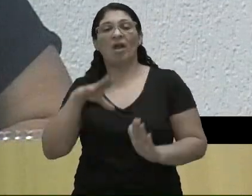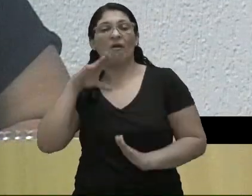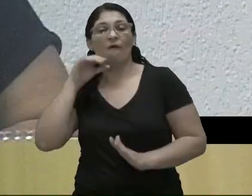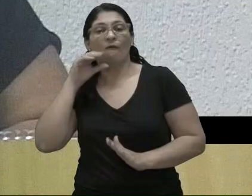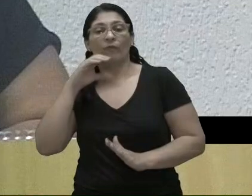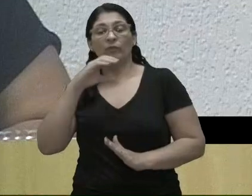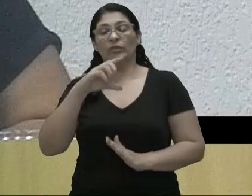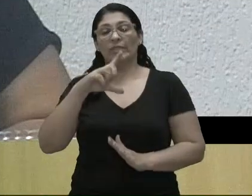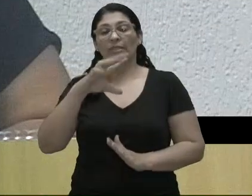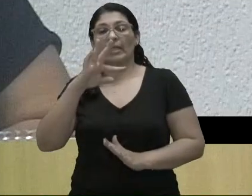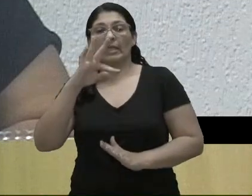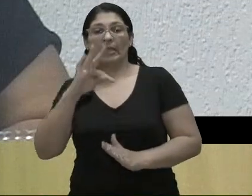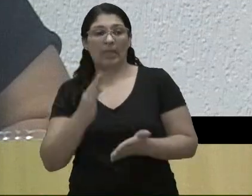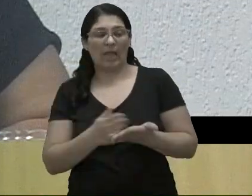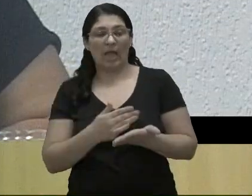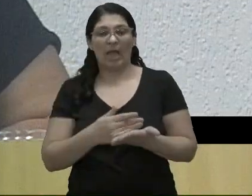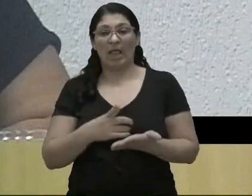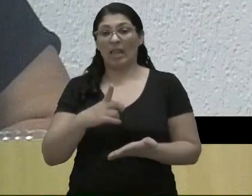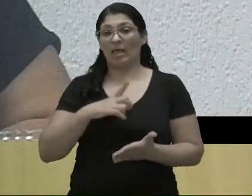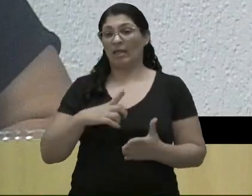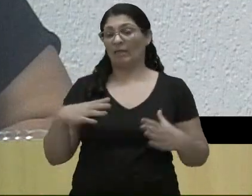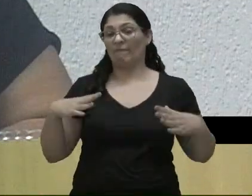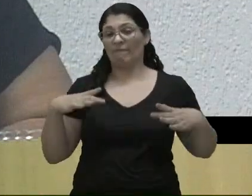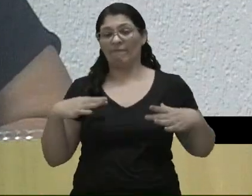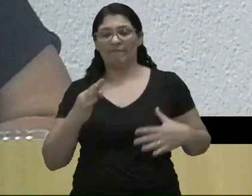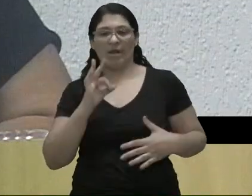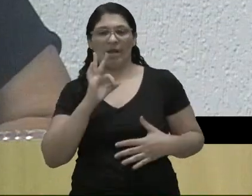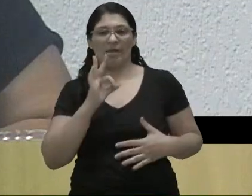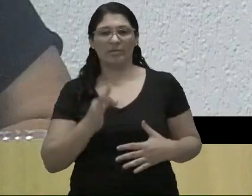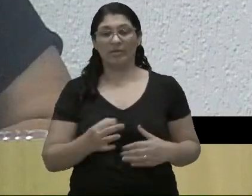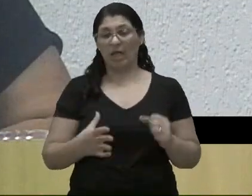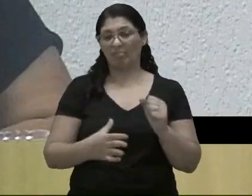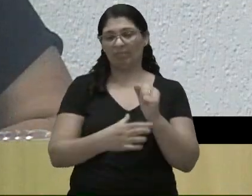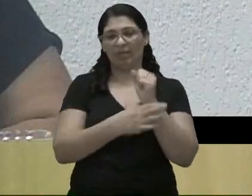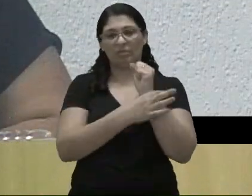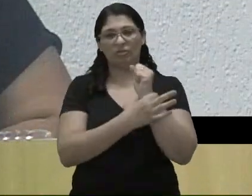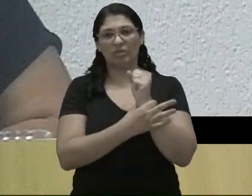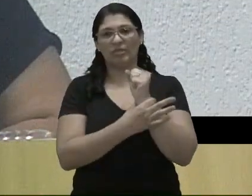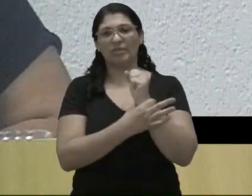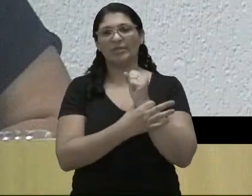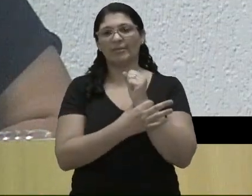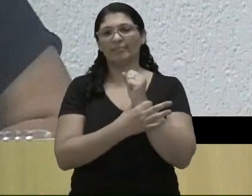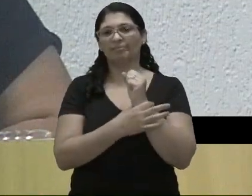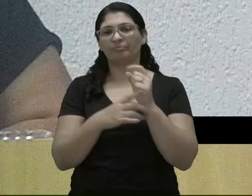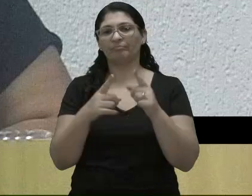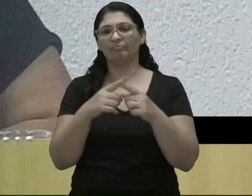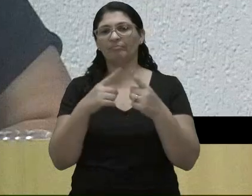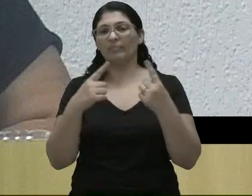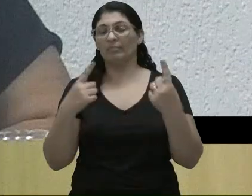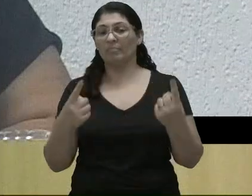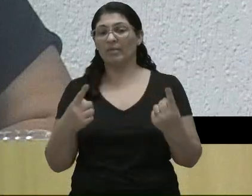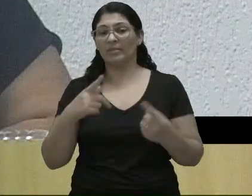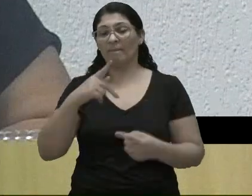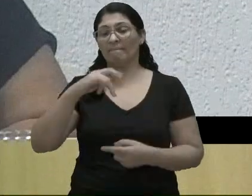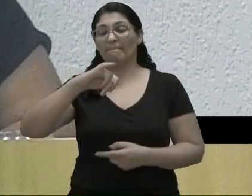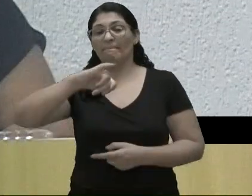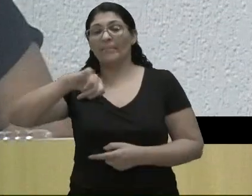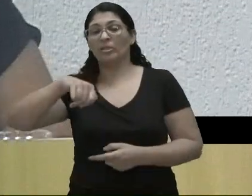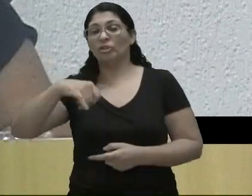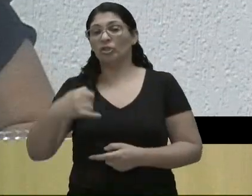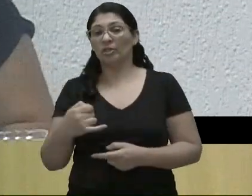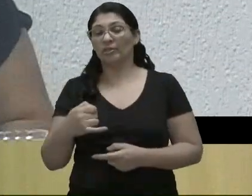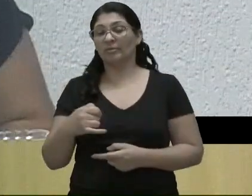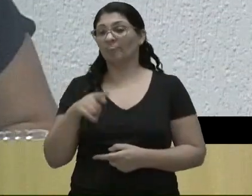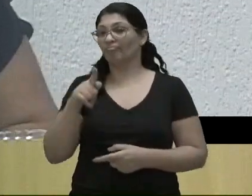garantia, tem lá suas férias regulares. E, de repente, contrata-se por PJ.